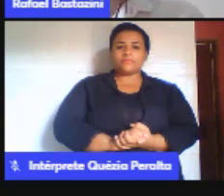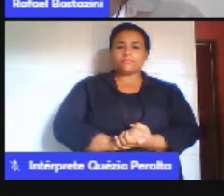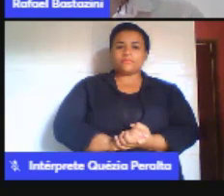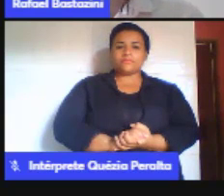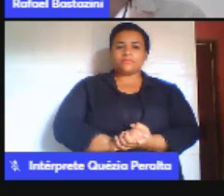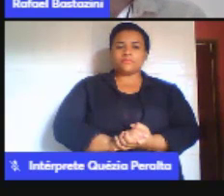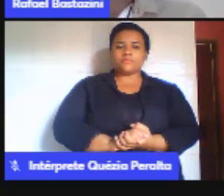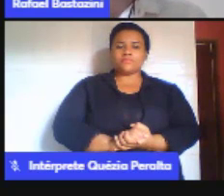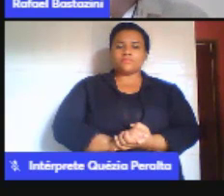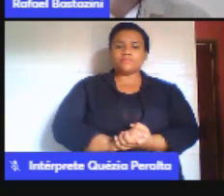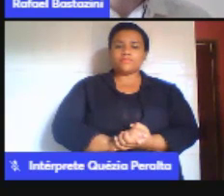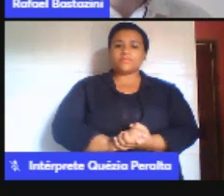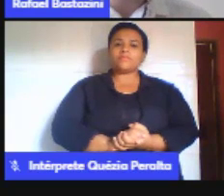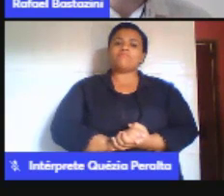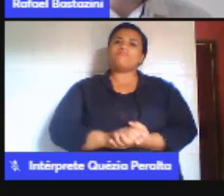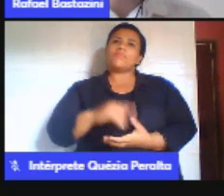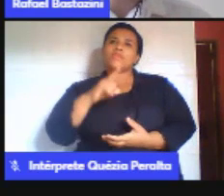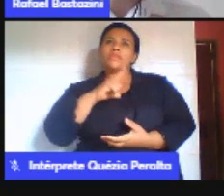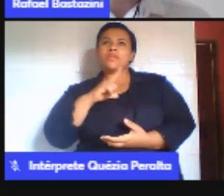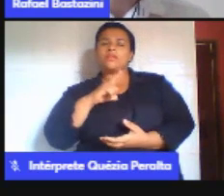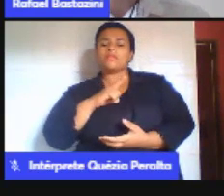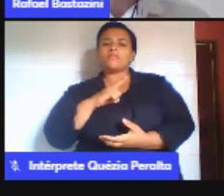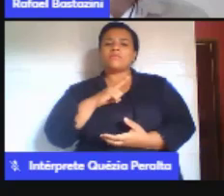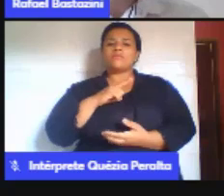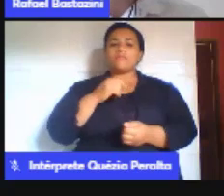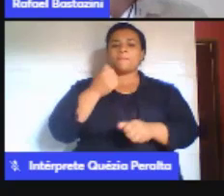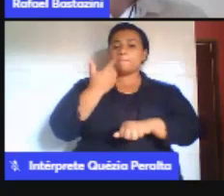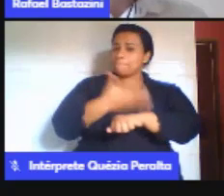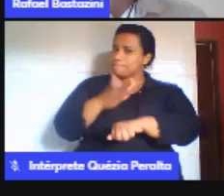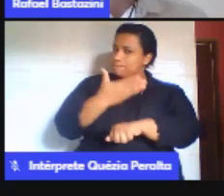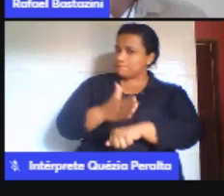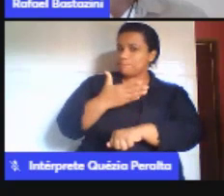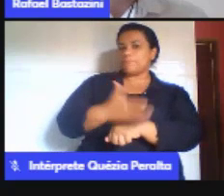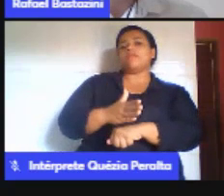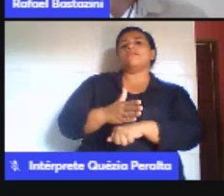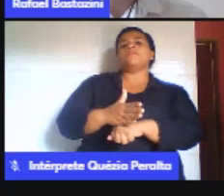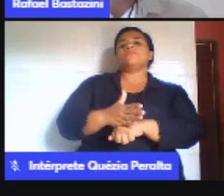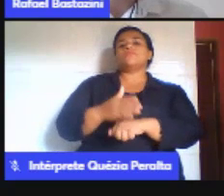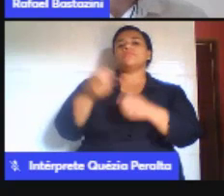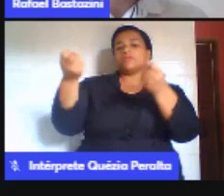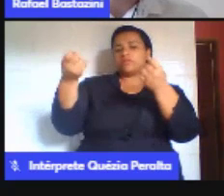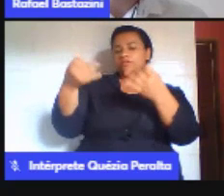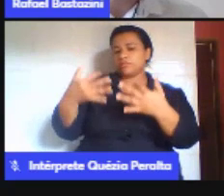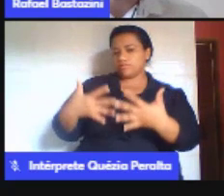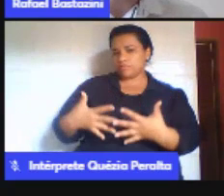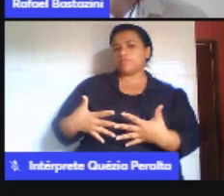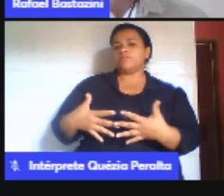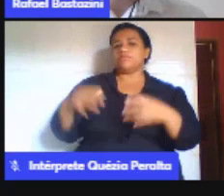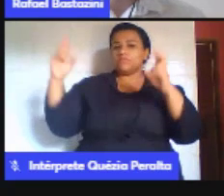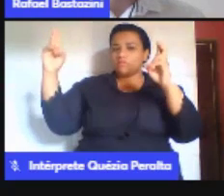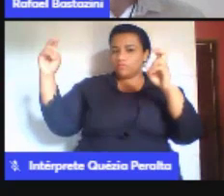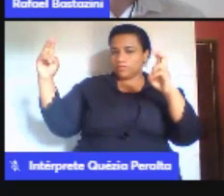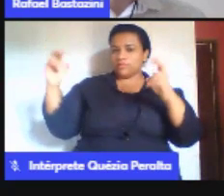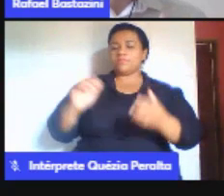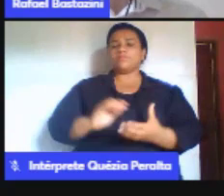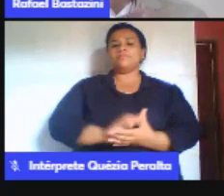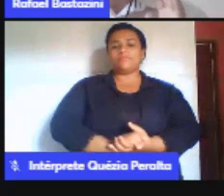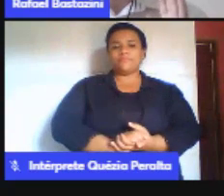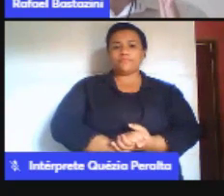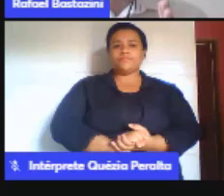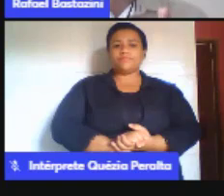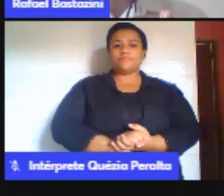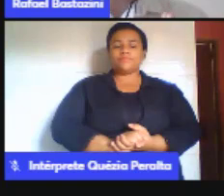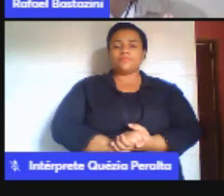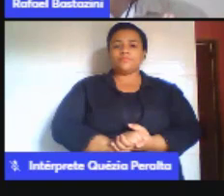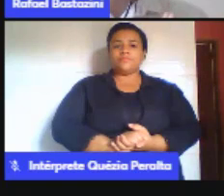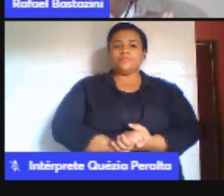uma parte teórica e uma parte mais prática também envolvida na produção desse material. Beleza? Então,